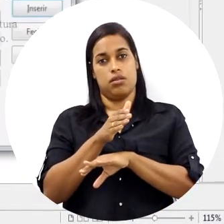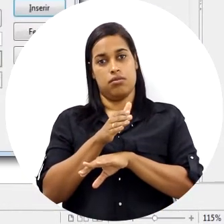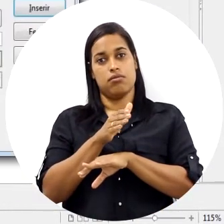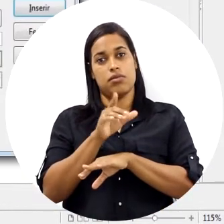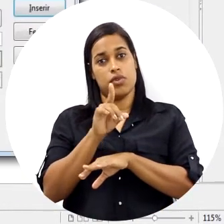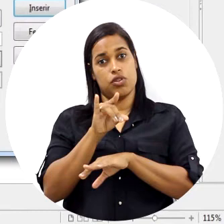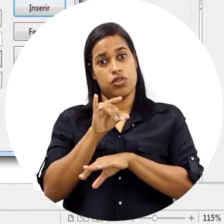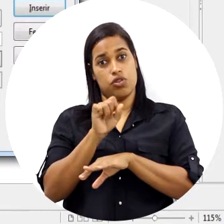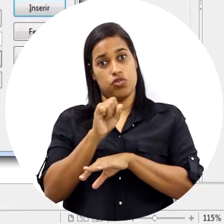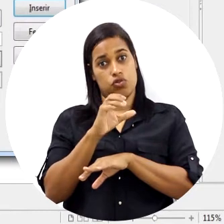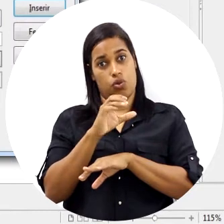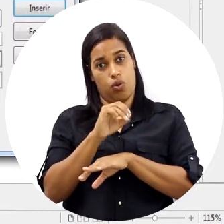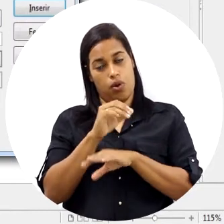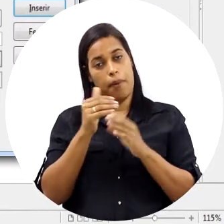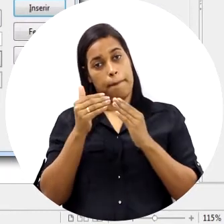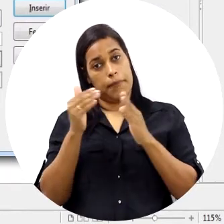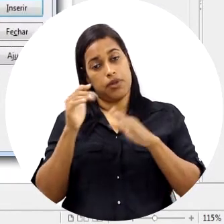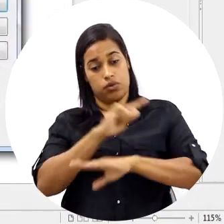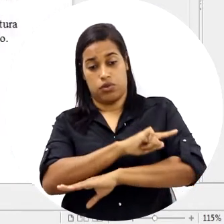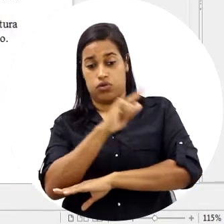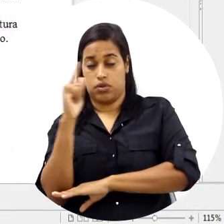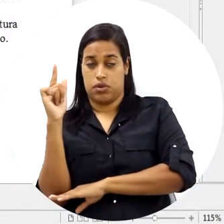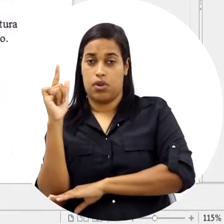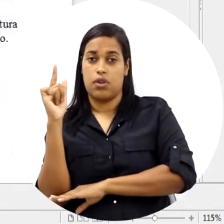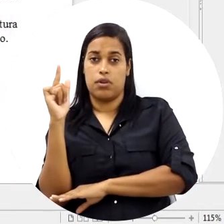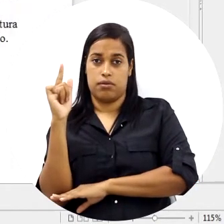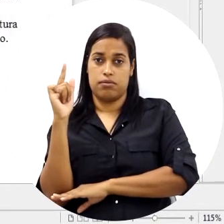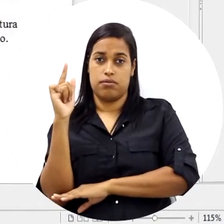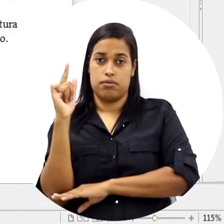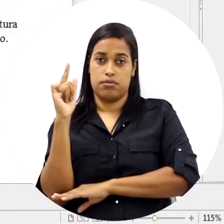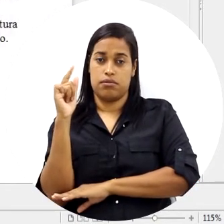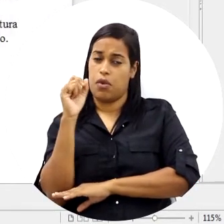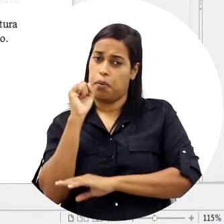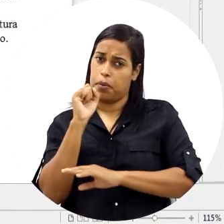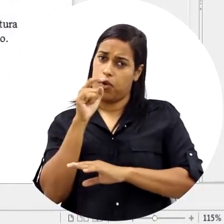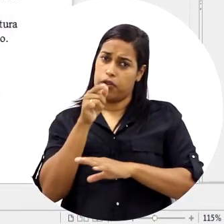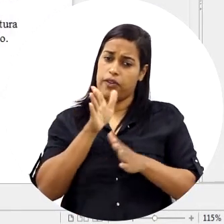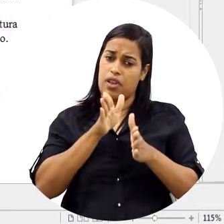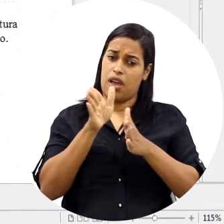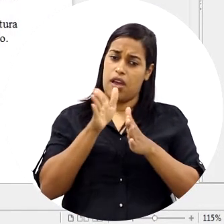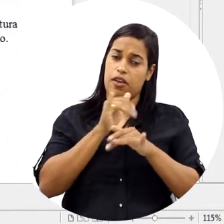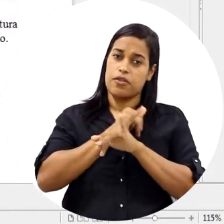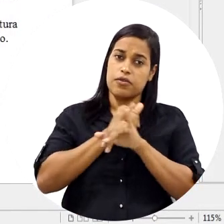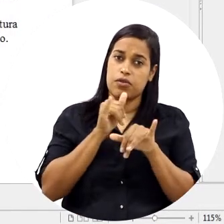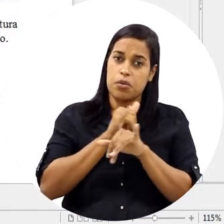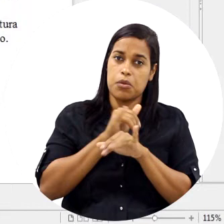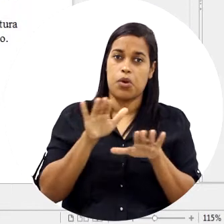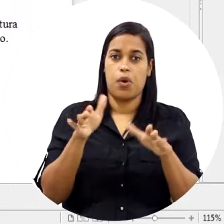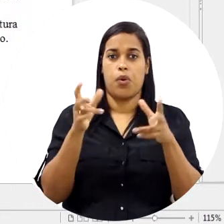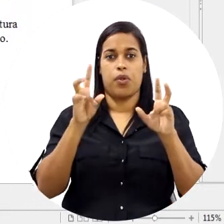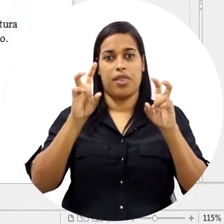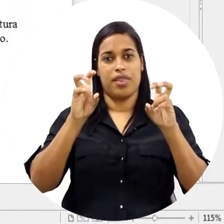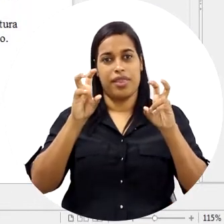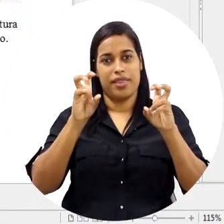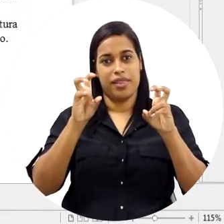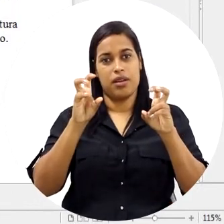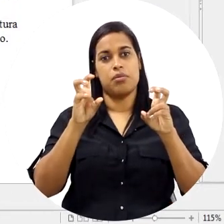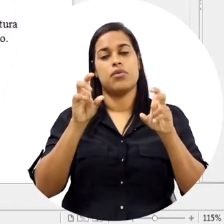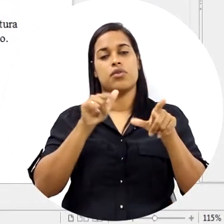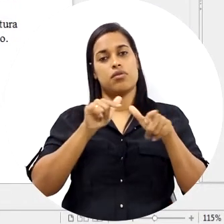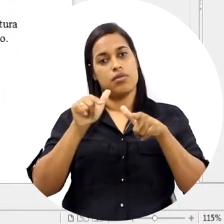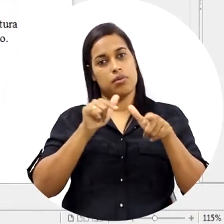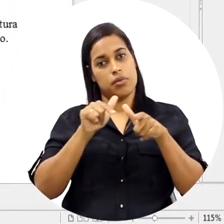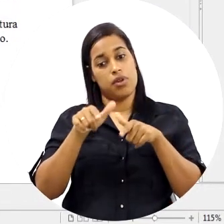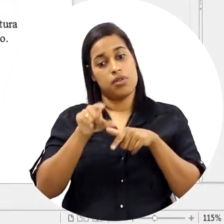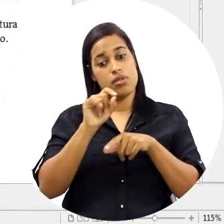Então ao clicar nessa opção é aberta uma janela onde permite você informar qual tipo de índice você está trabalhando. Nesse caso, a